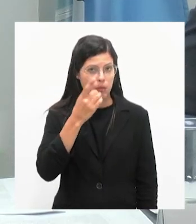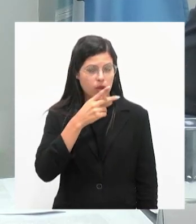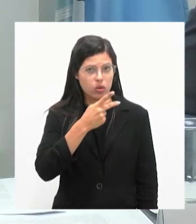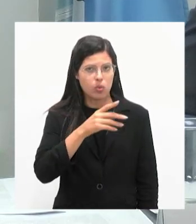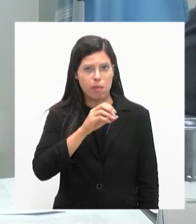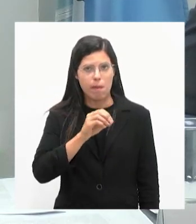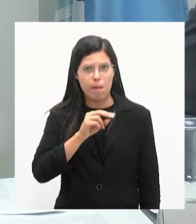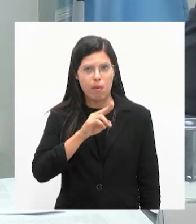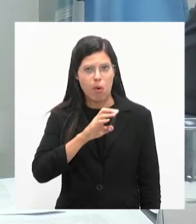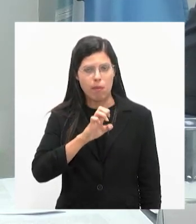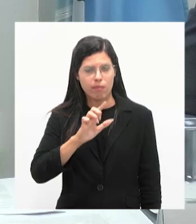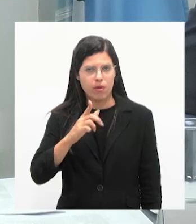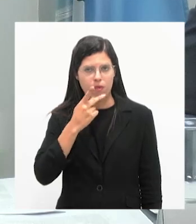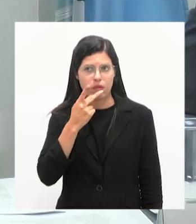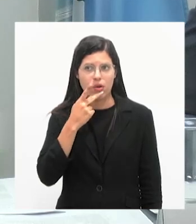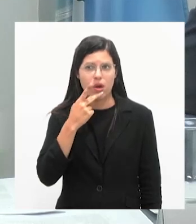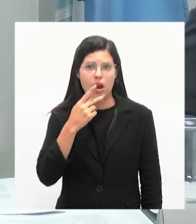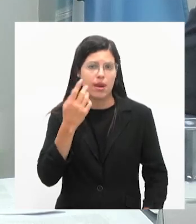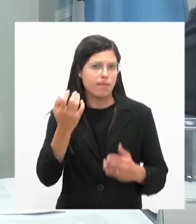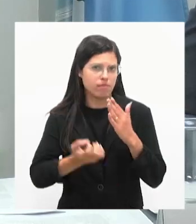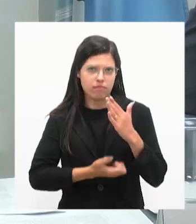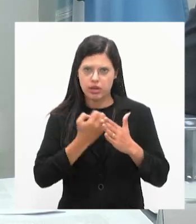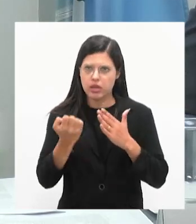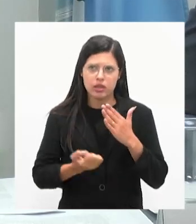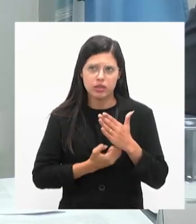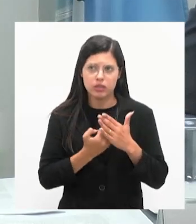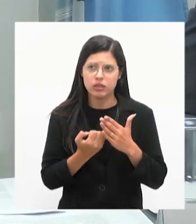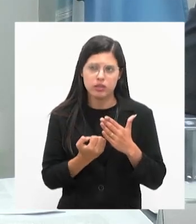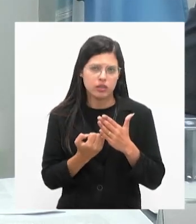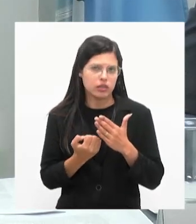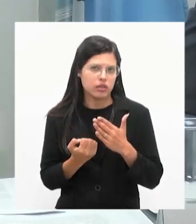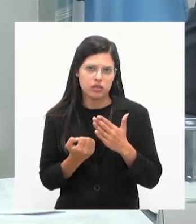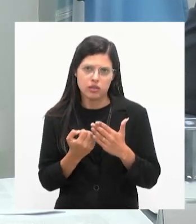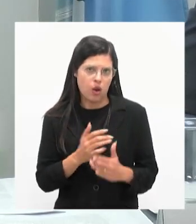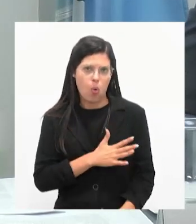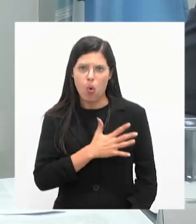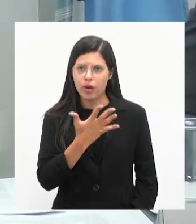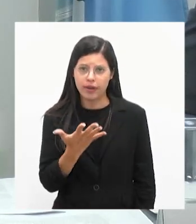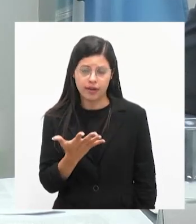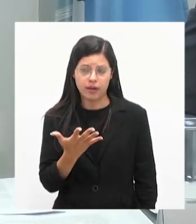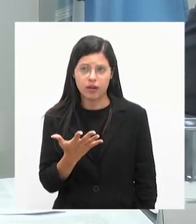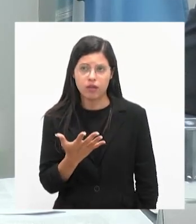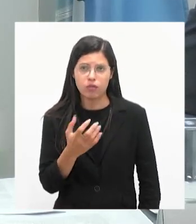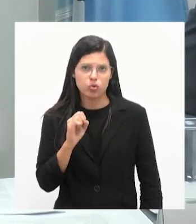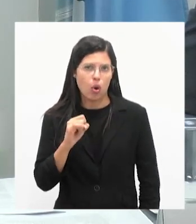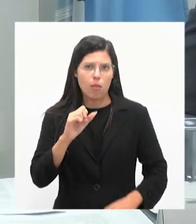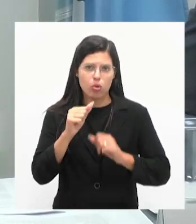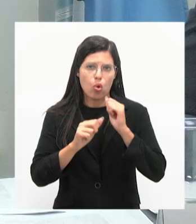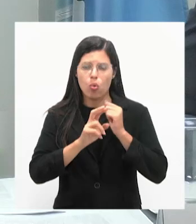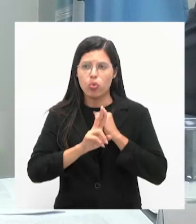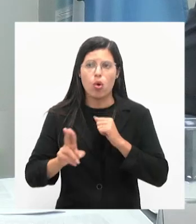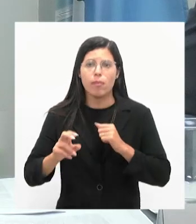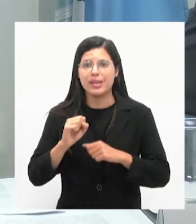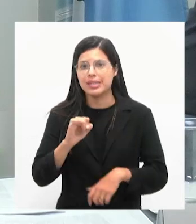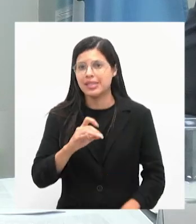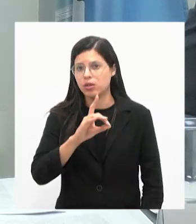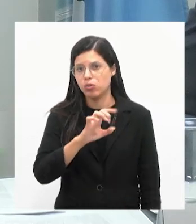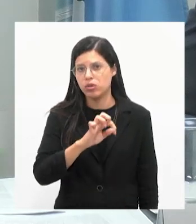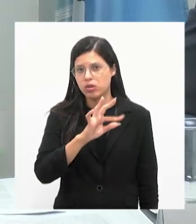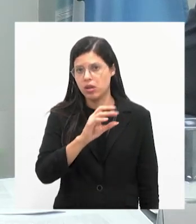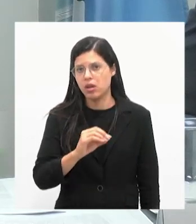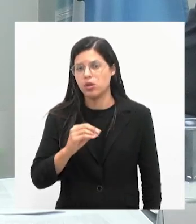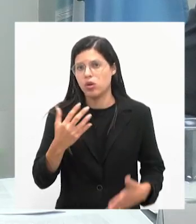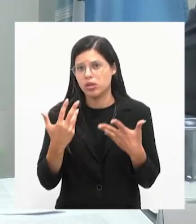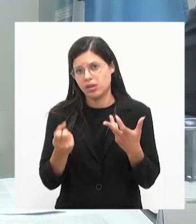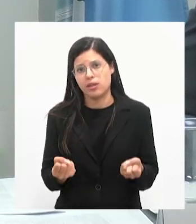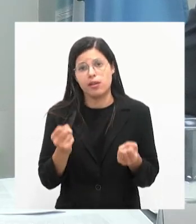empresa porca, suja, porque só trocou a placa. Se tiver ainda a complacência do Detro, vai ficar difícil. Eu, meu modo